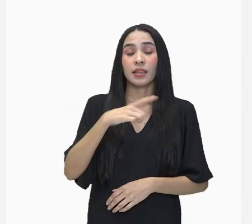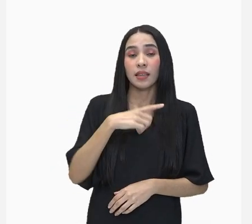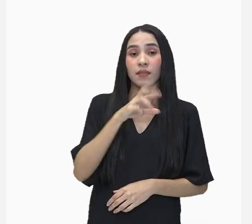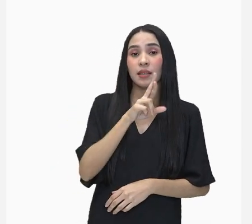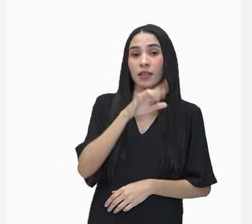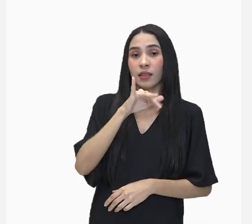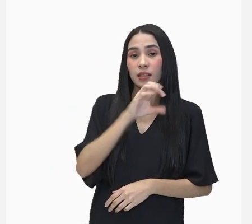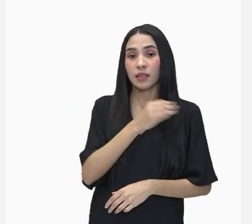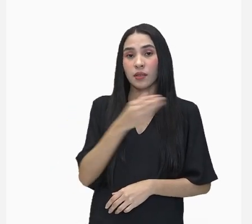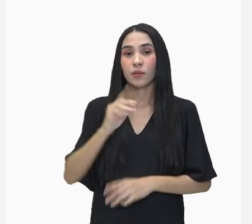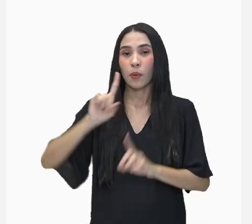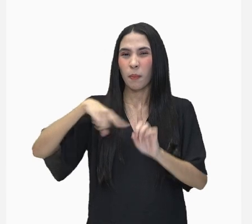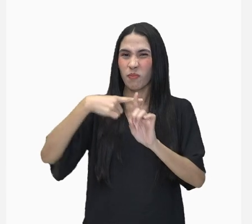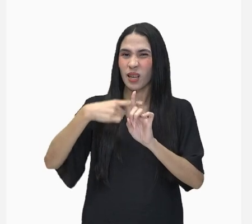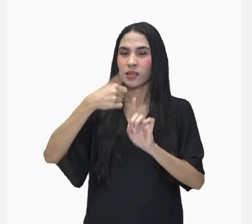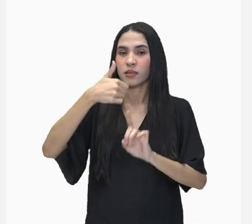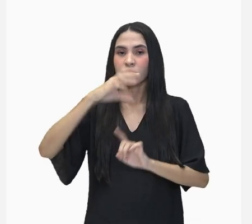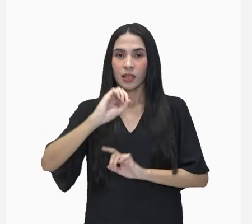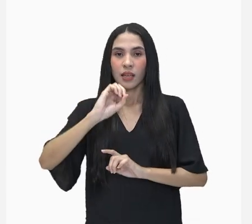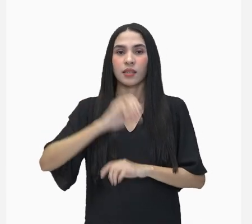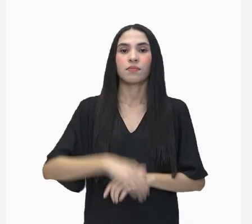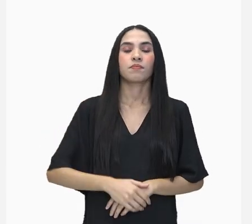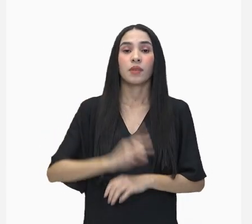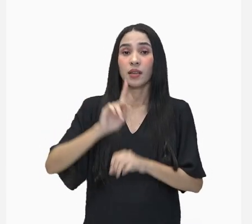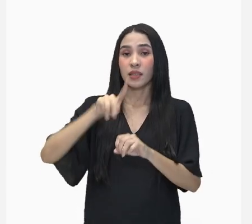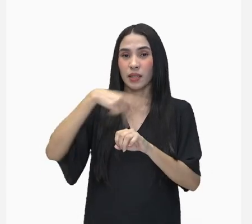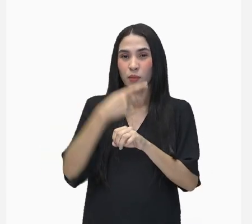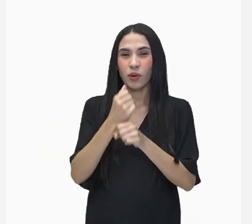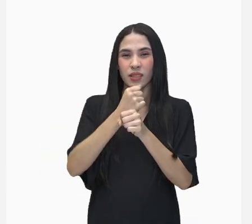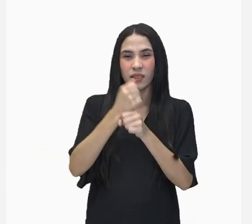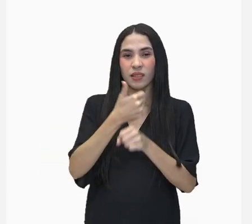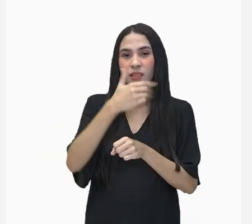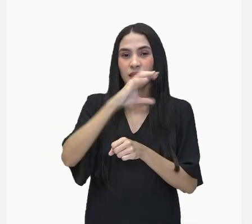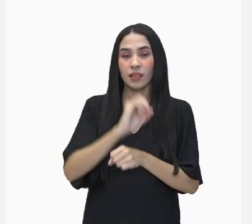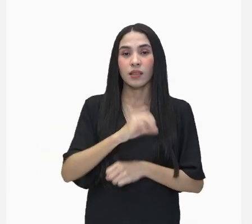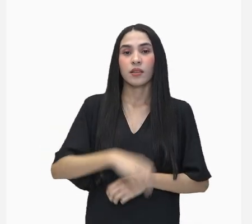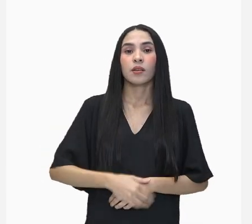+10 anos depois, a Conferência de Estocolmo, realizada em